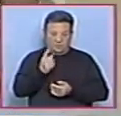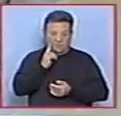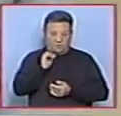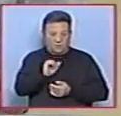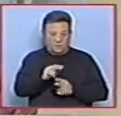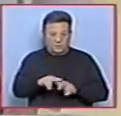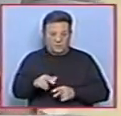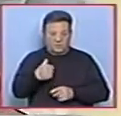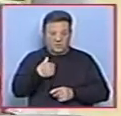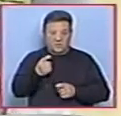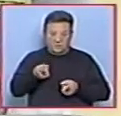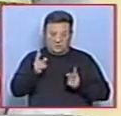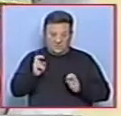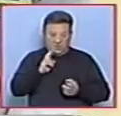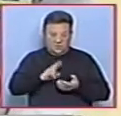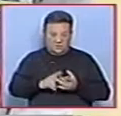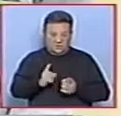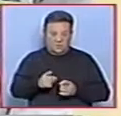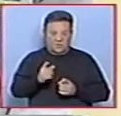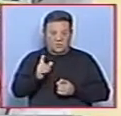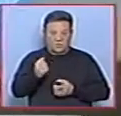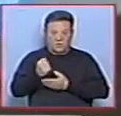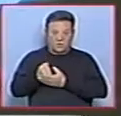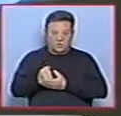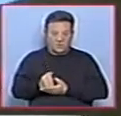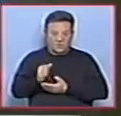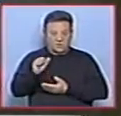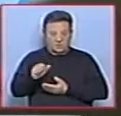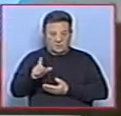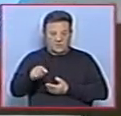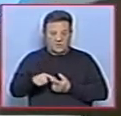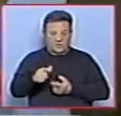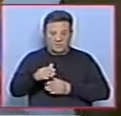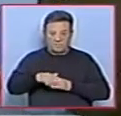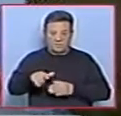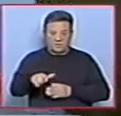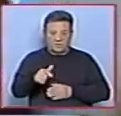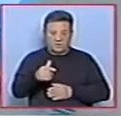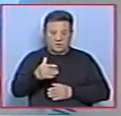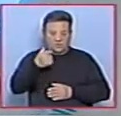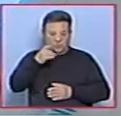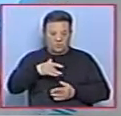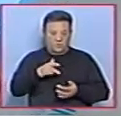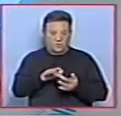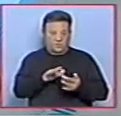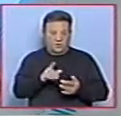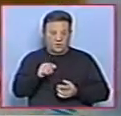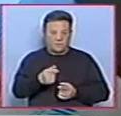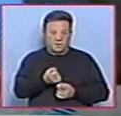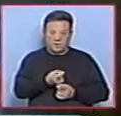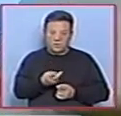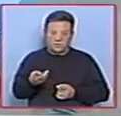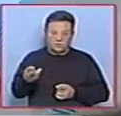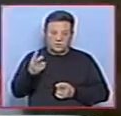hospital é, neste caso concreto, com o patrocínio desta mesa de Body Interact e de um conjunto de casos